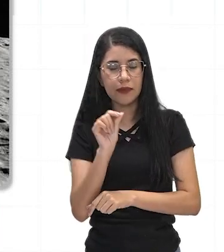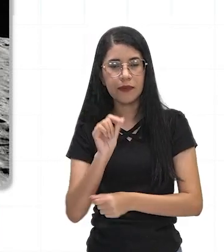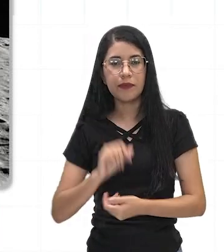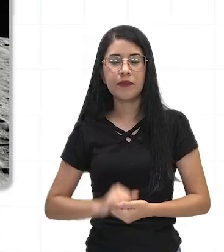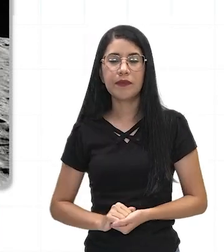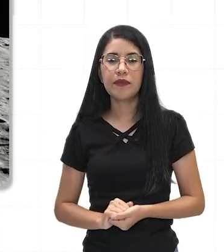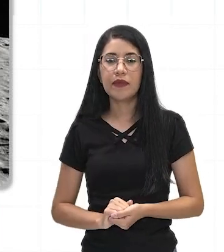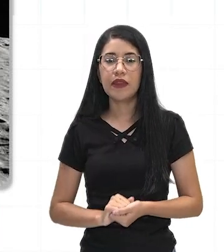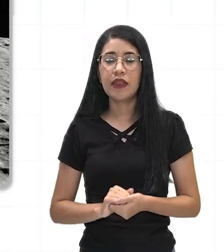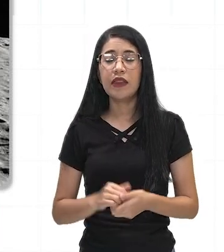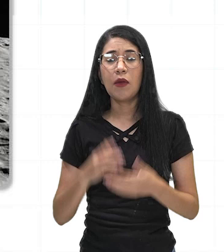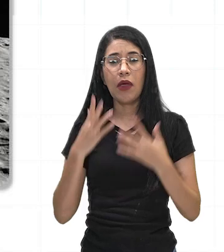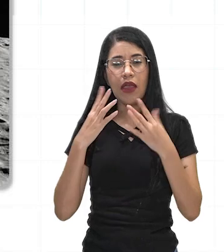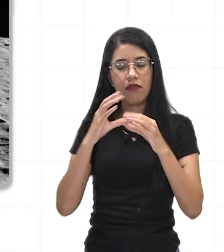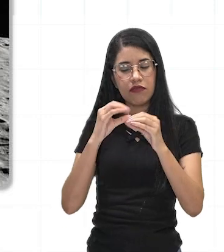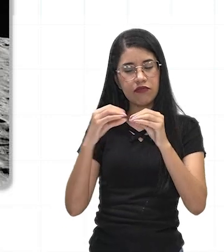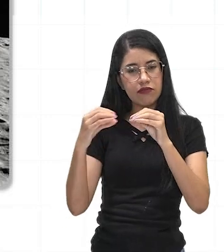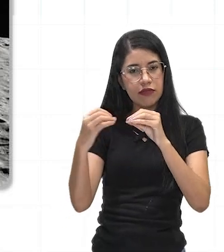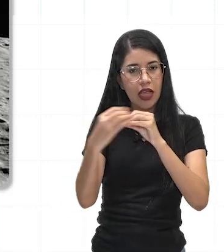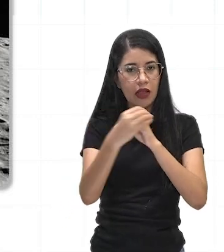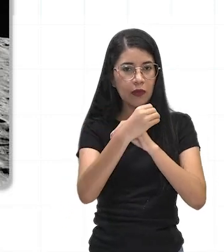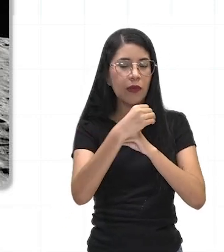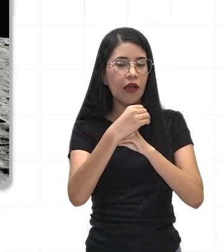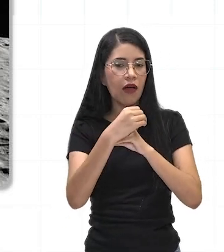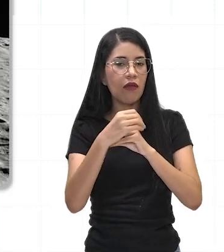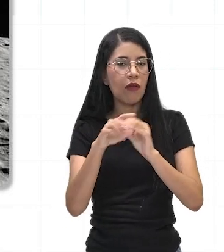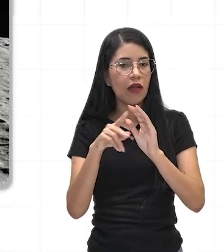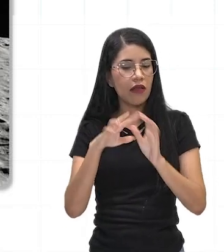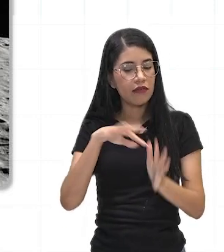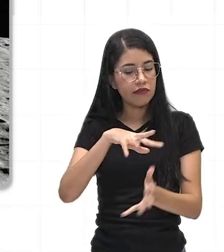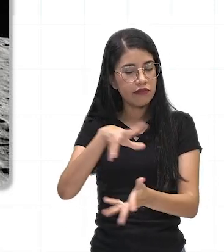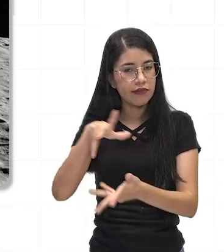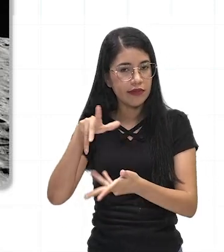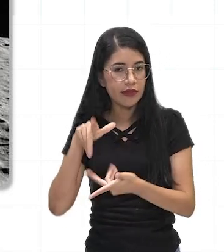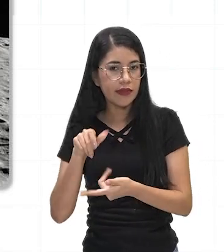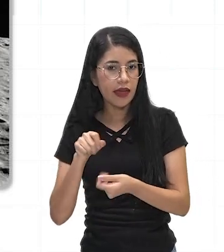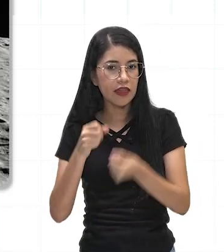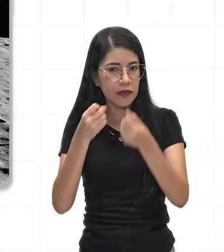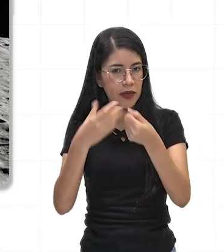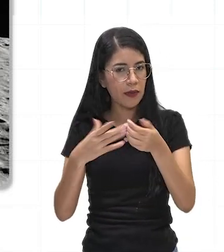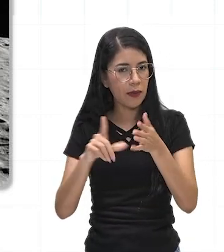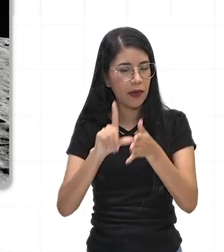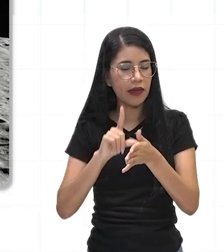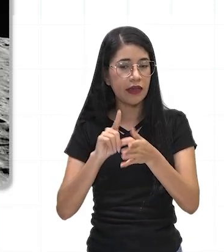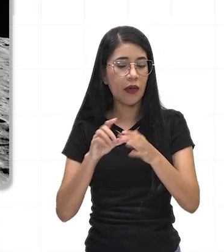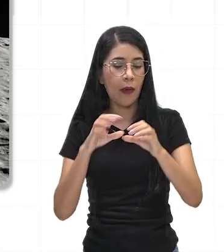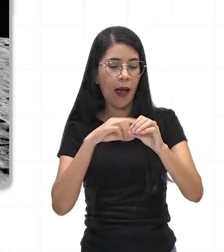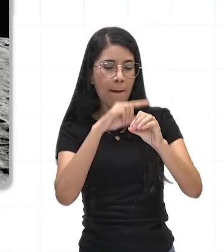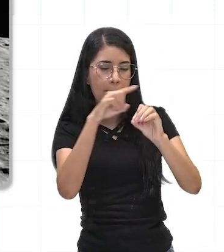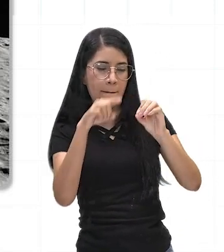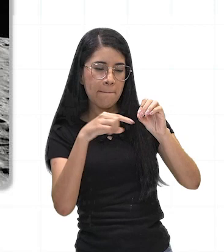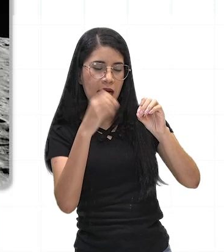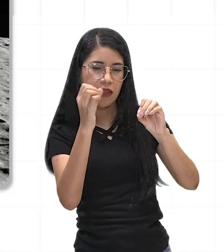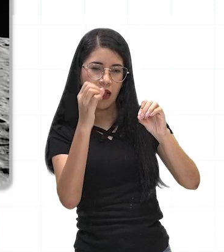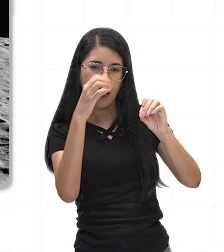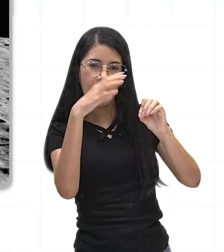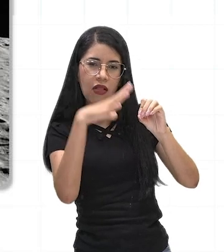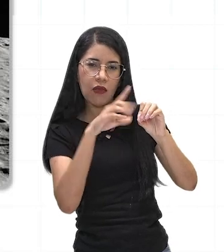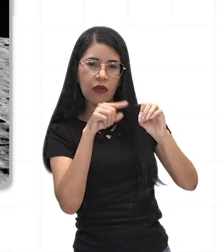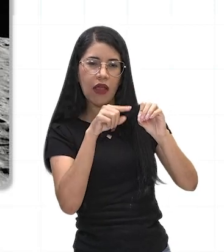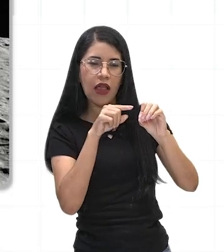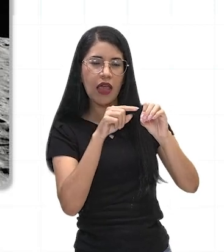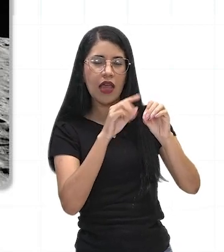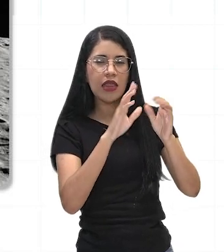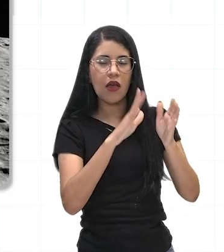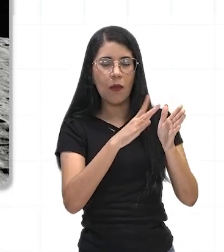Lua, então, é um satélite natural da Terra, como nós comentamos. Sua parte iluminada é vista de diferentes formas